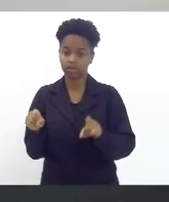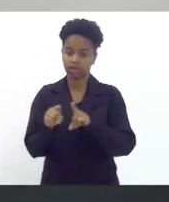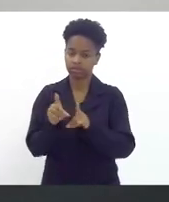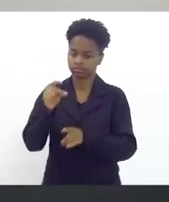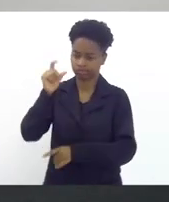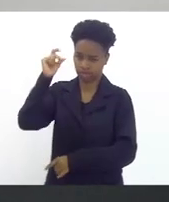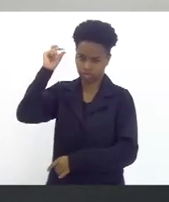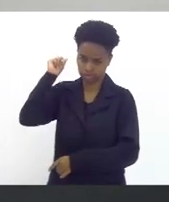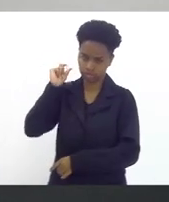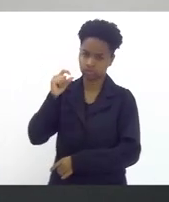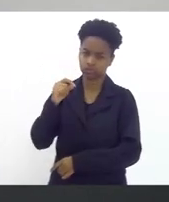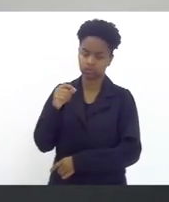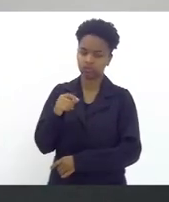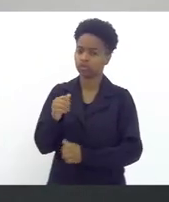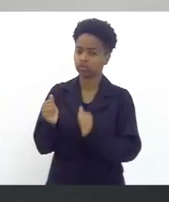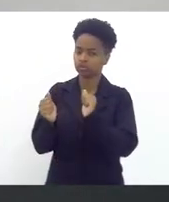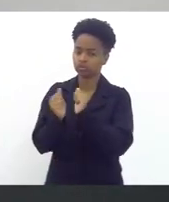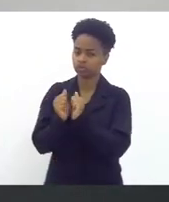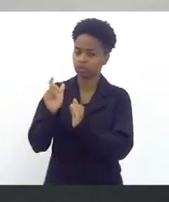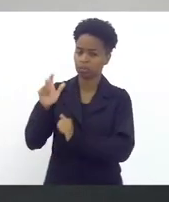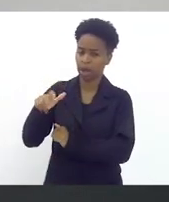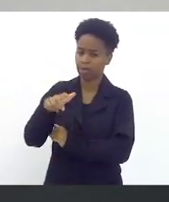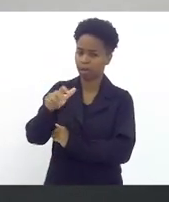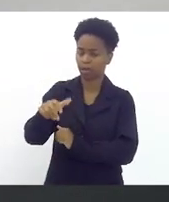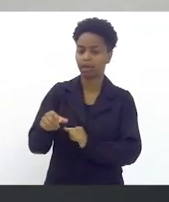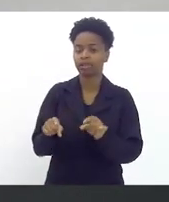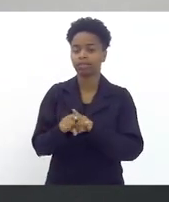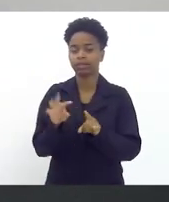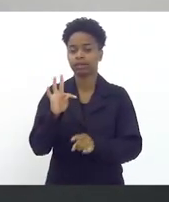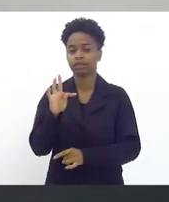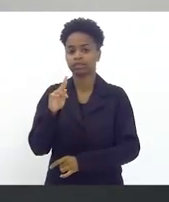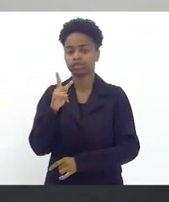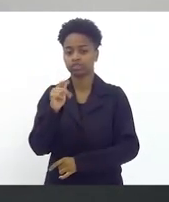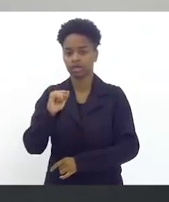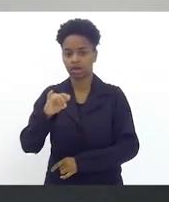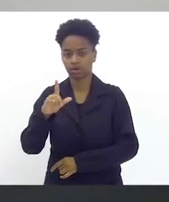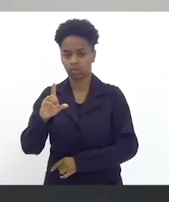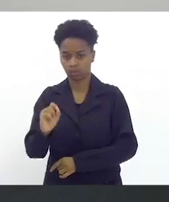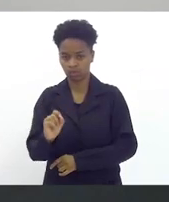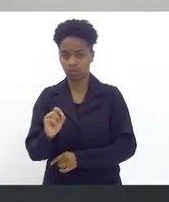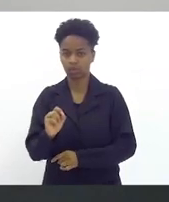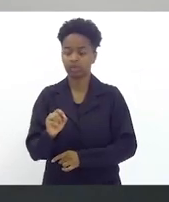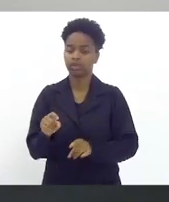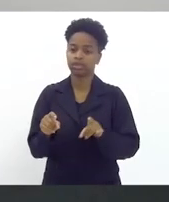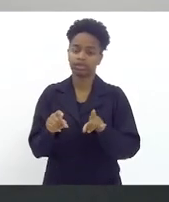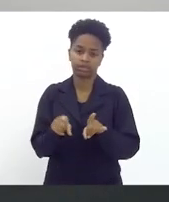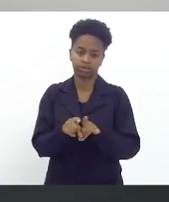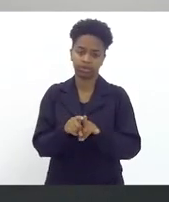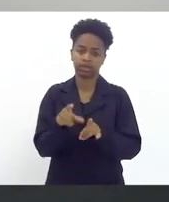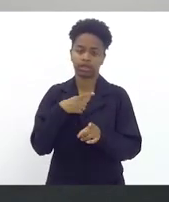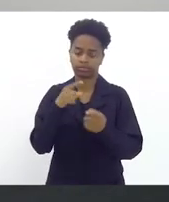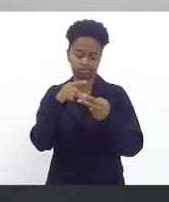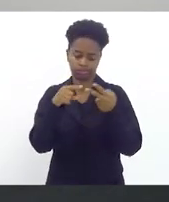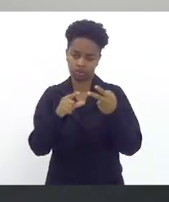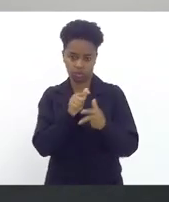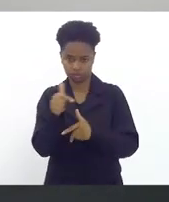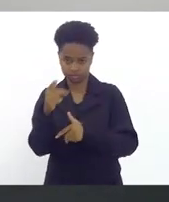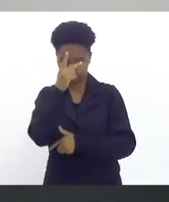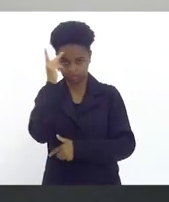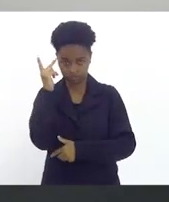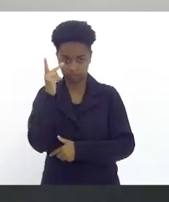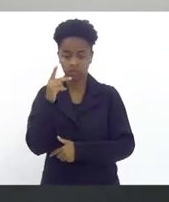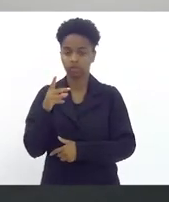nas escaladas por aí e o Tiago Pampulha através do Firmino da alma a gente tem tido